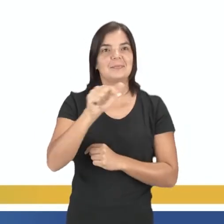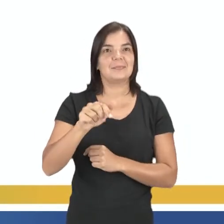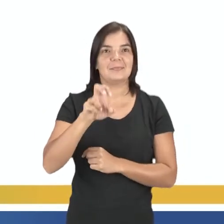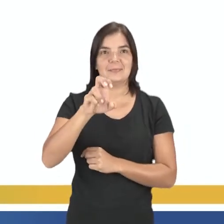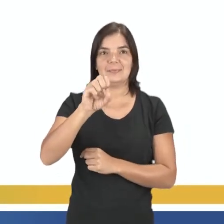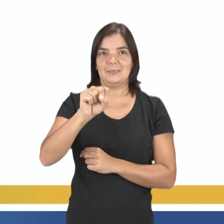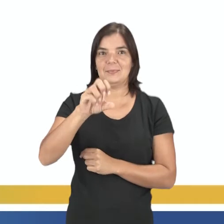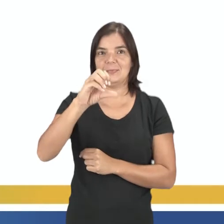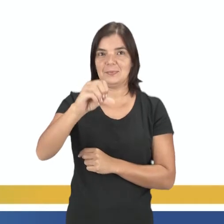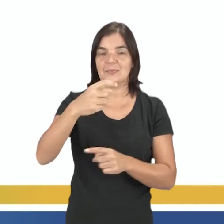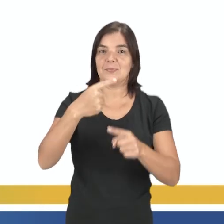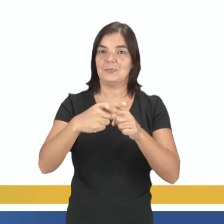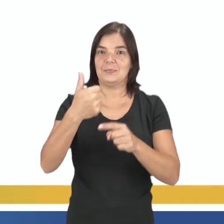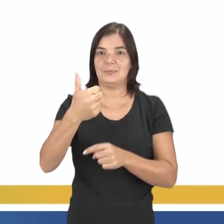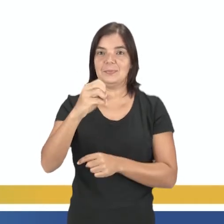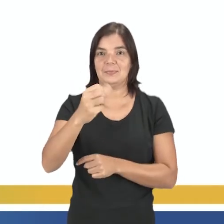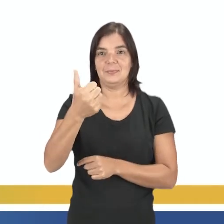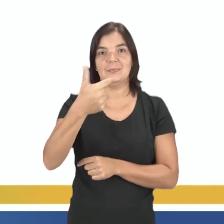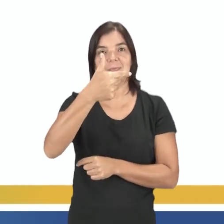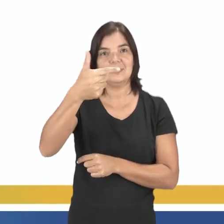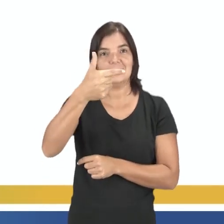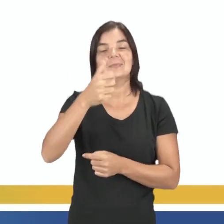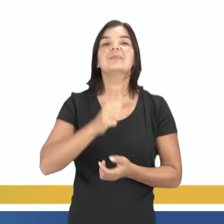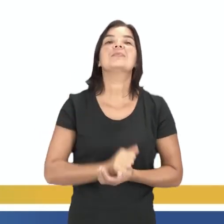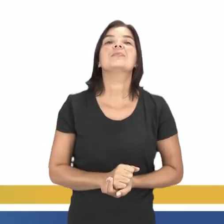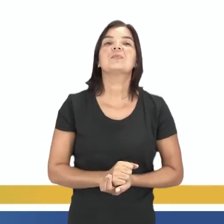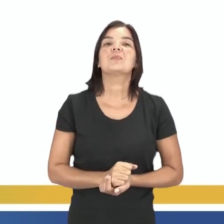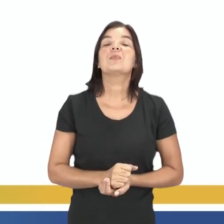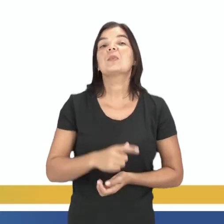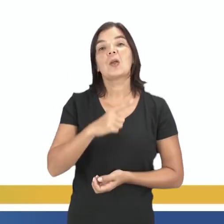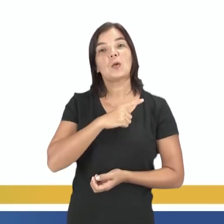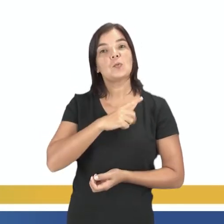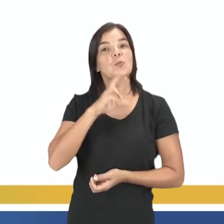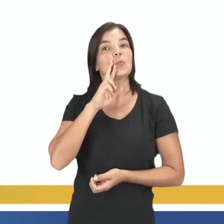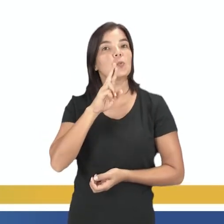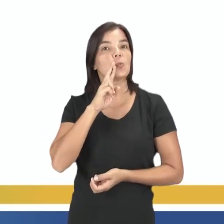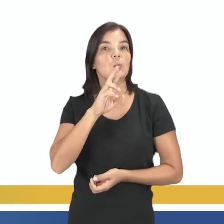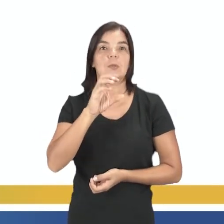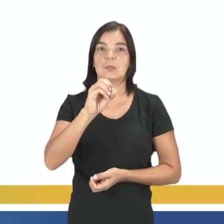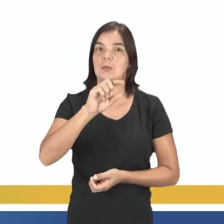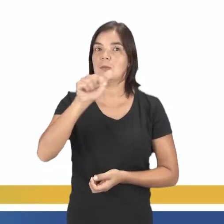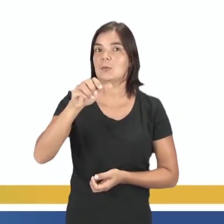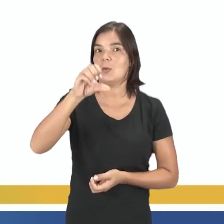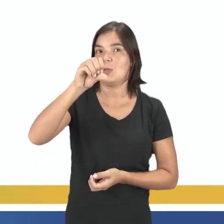40,589, que foi que deu o 6,37 ao quadrado, nós vamos ter um valor de